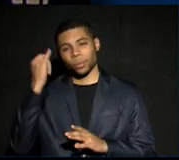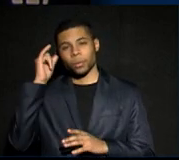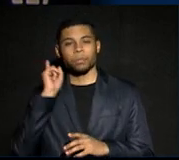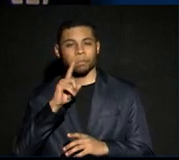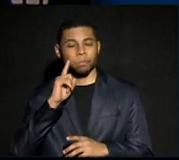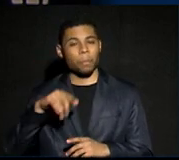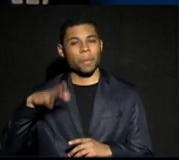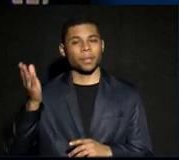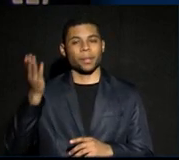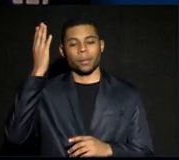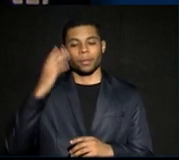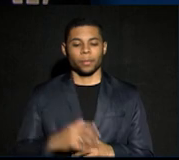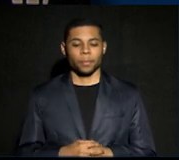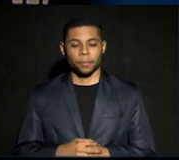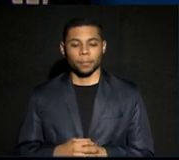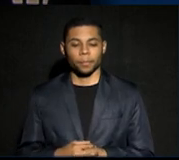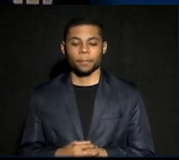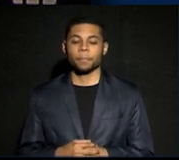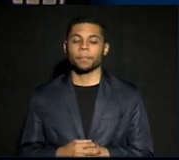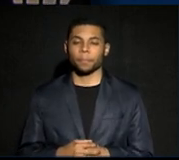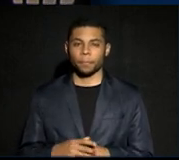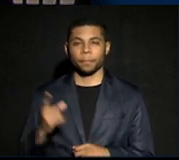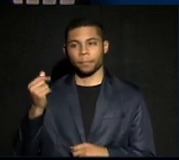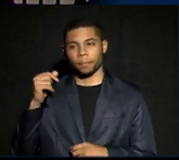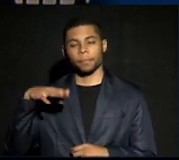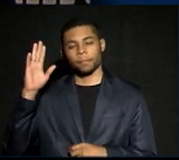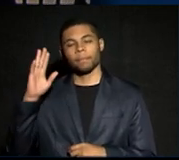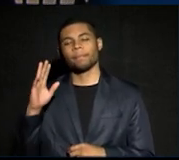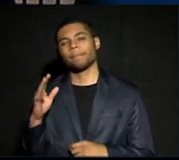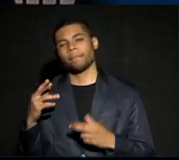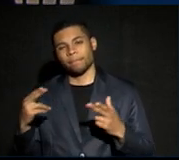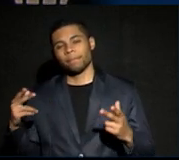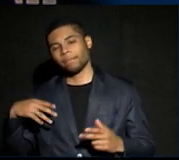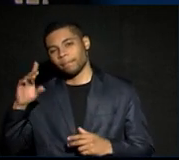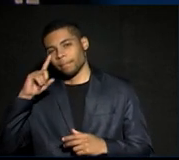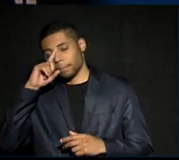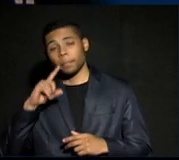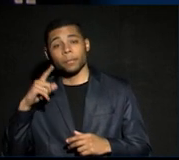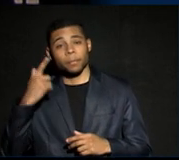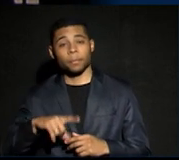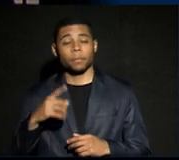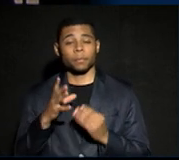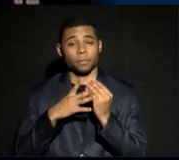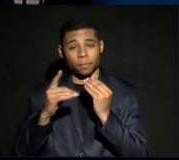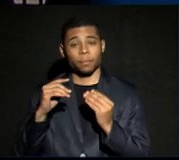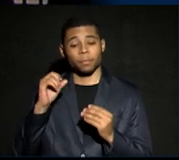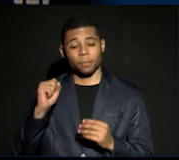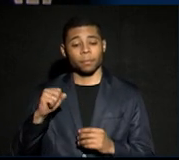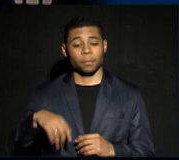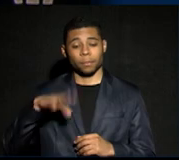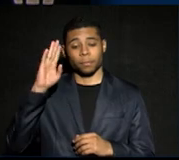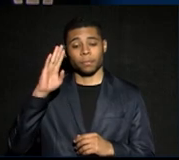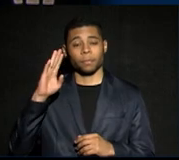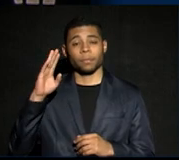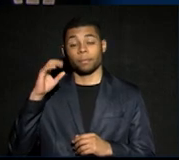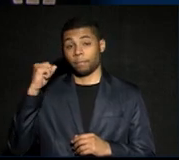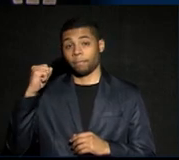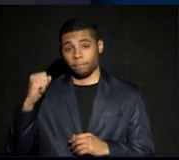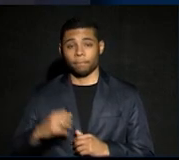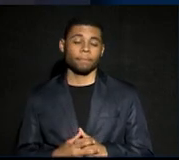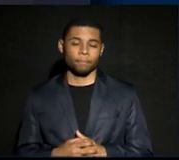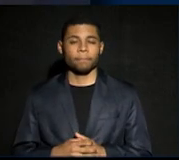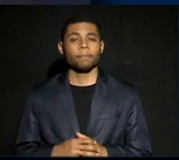Estados Unidos mais alta. Né? Então, que as condições financeiras vão ficar mais apertadas e, provavelmente, o dólar ficará mais